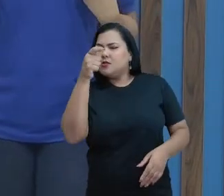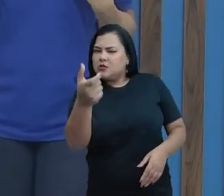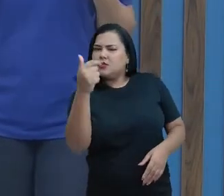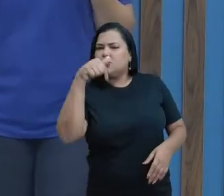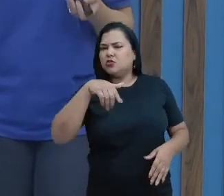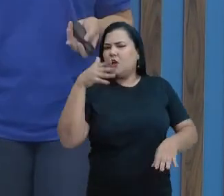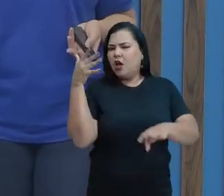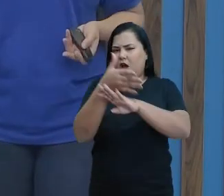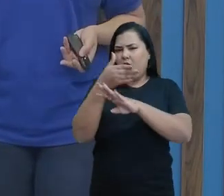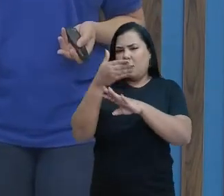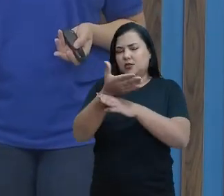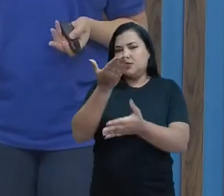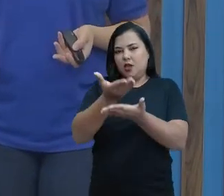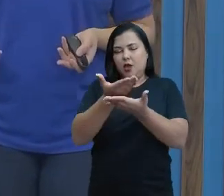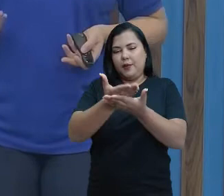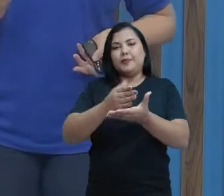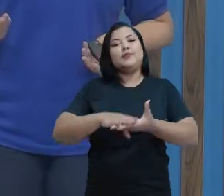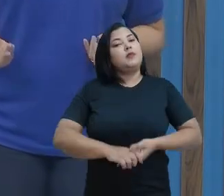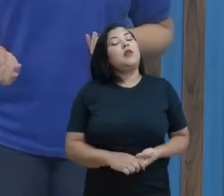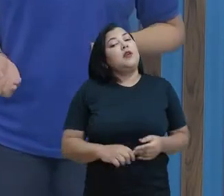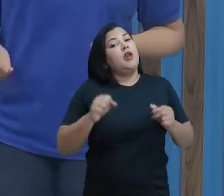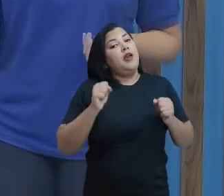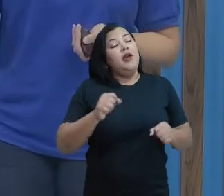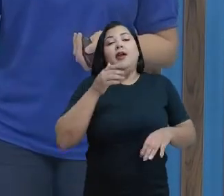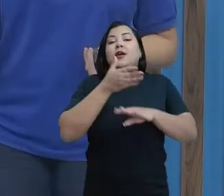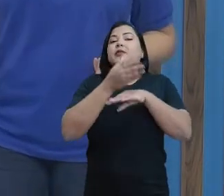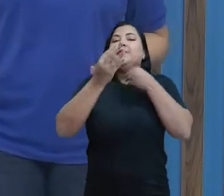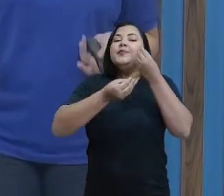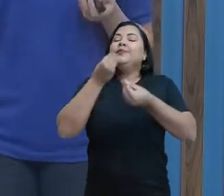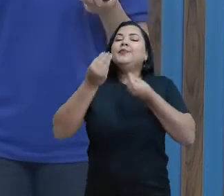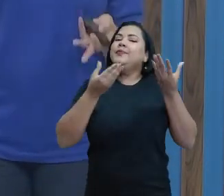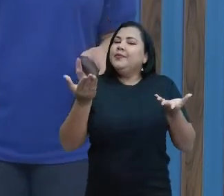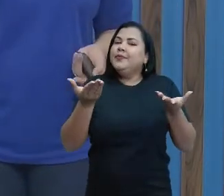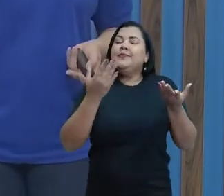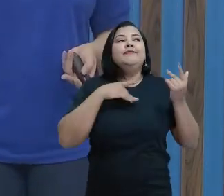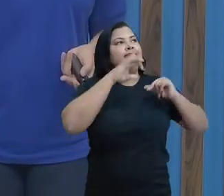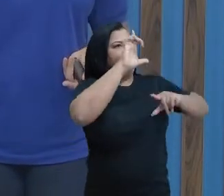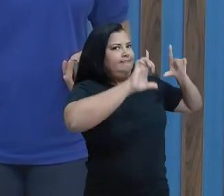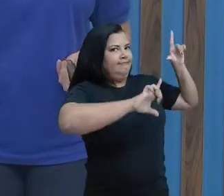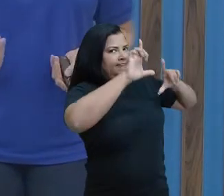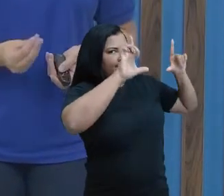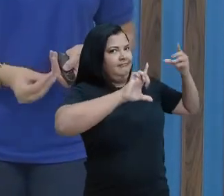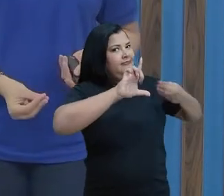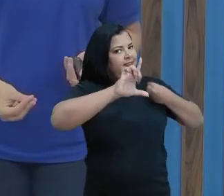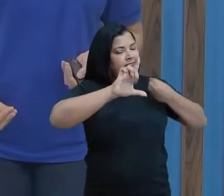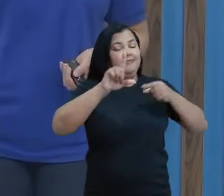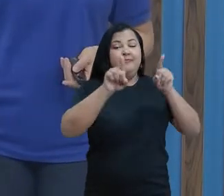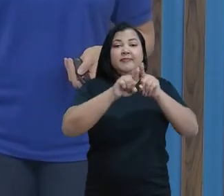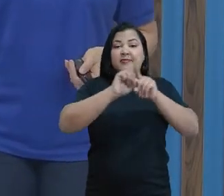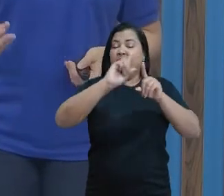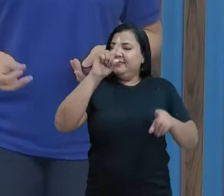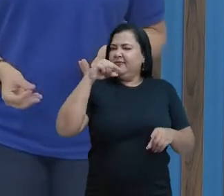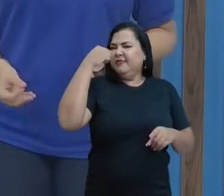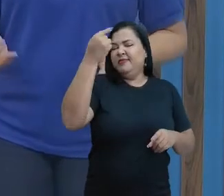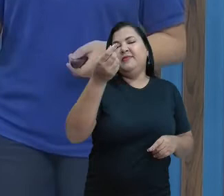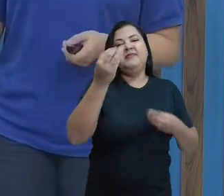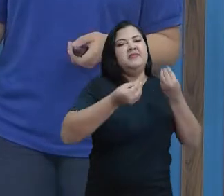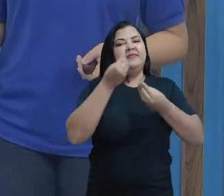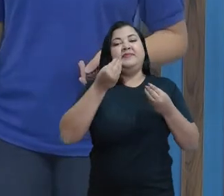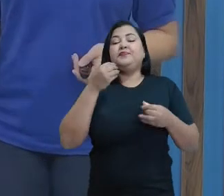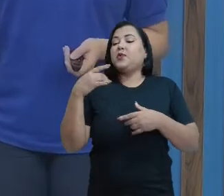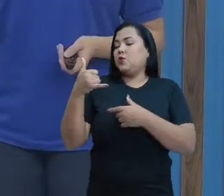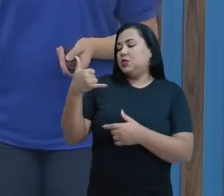você ter acesso a essa aula, você pode ter acesso nesse momento, na televisão ao vivo, mas também depois através